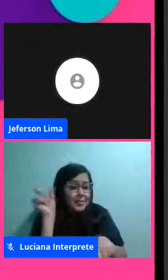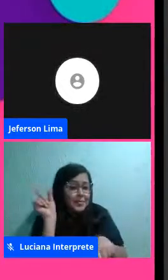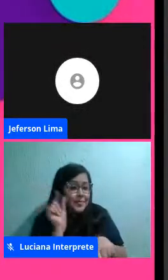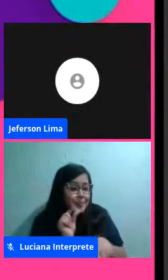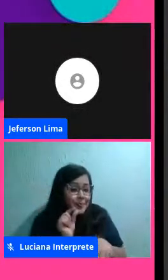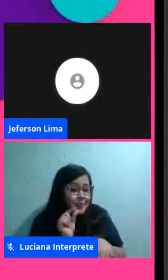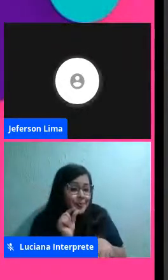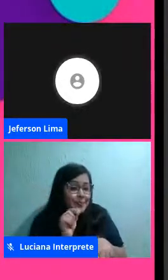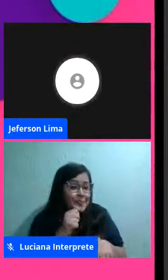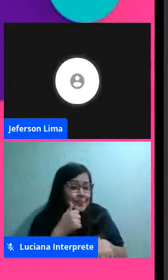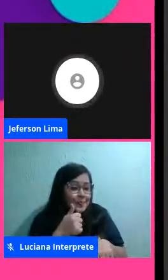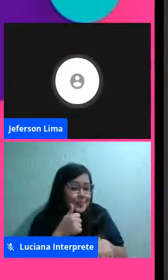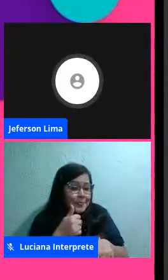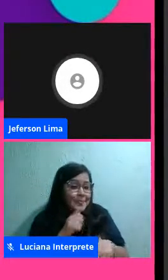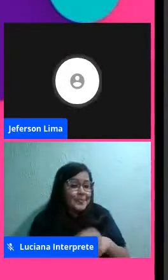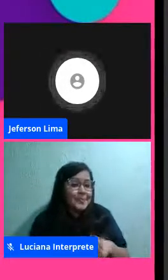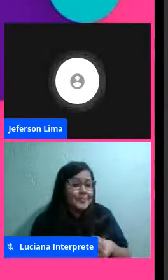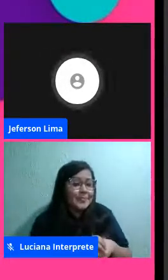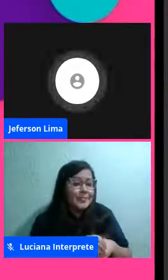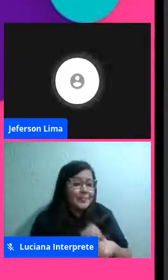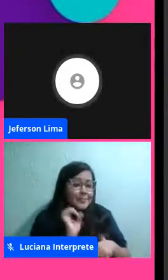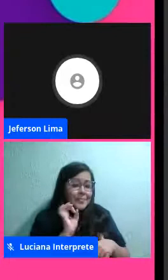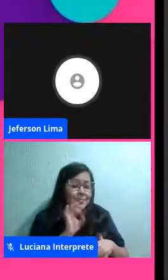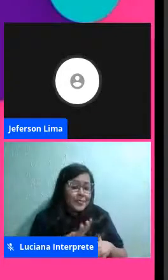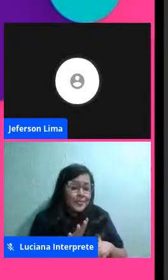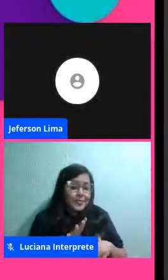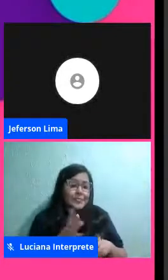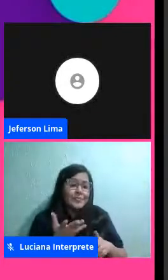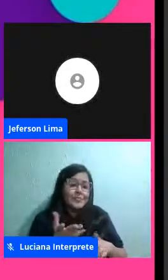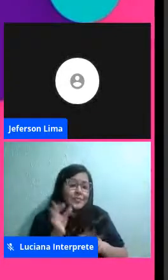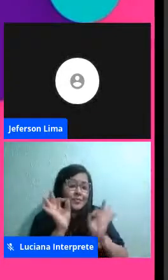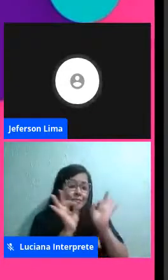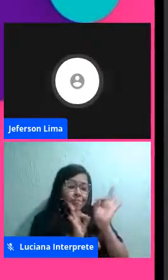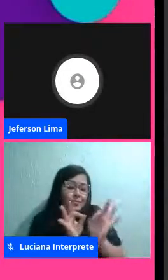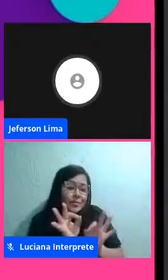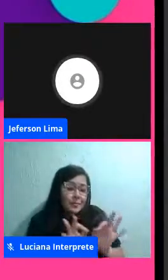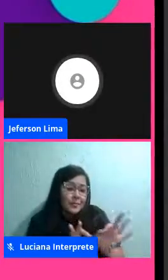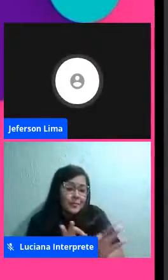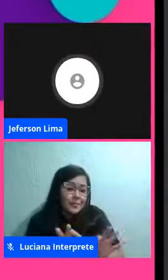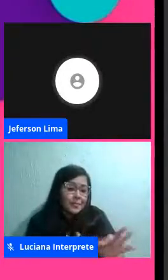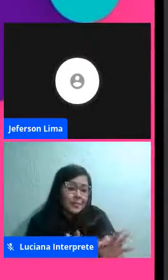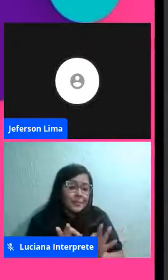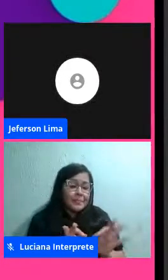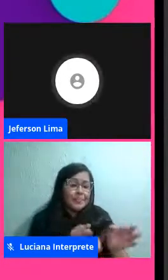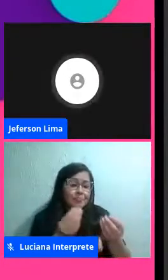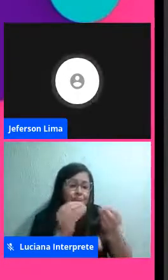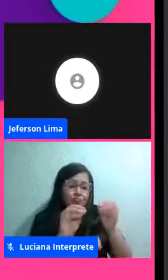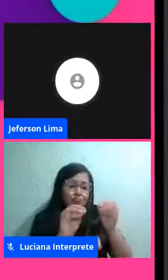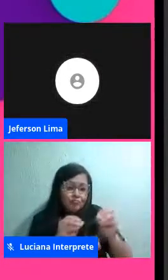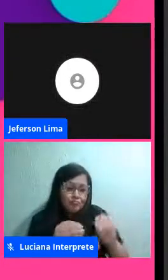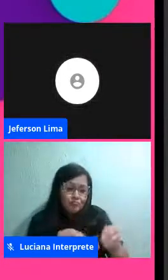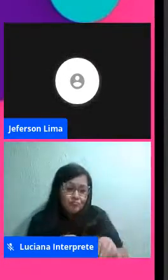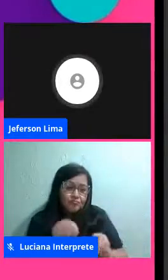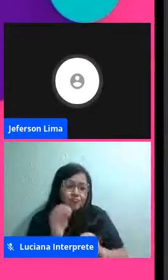Opa! Eu vou fazer aqui só o deploy das nossas funções,